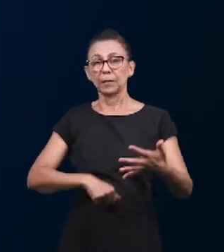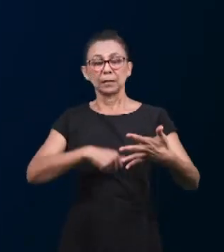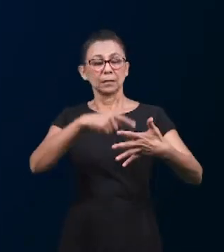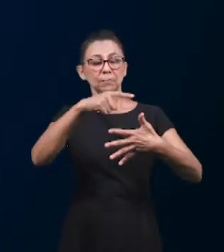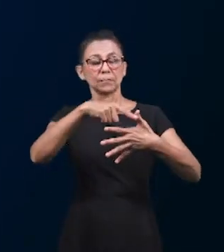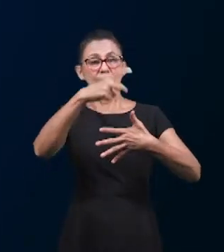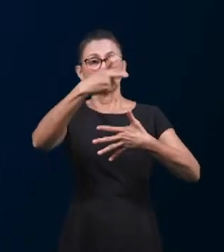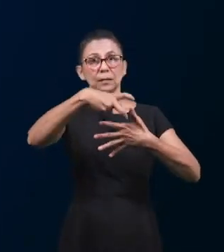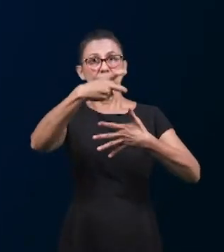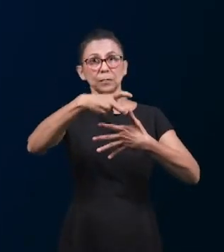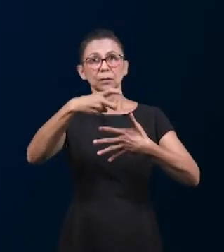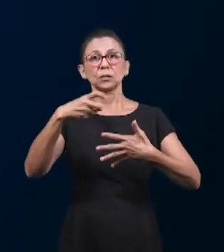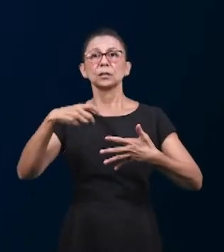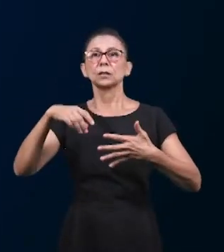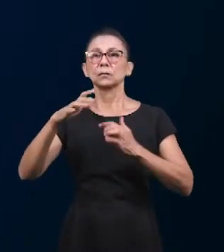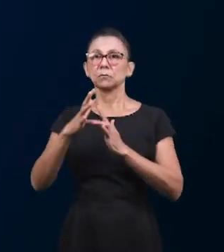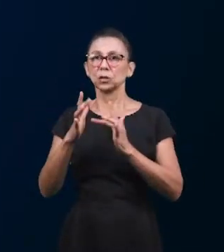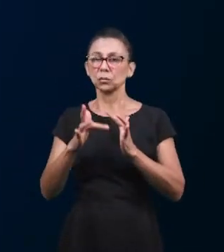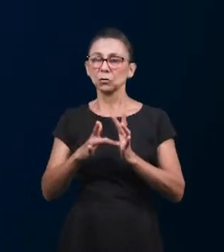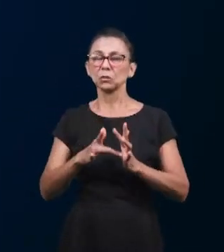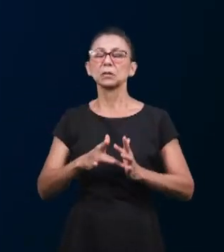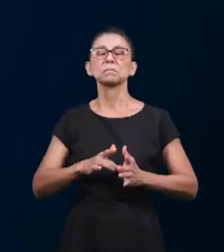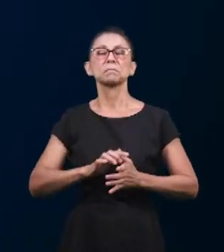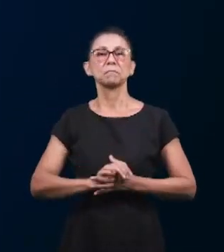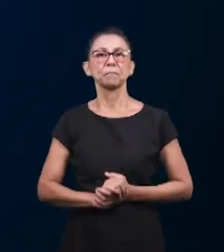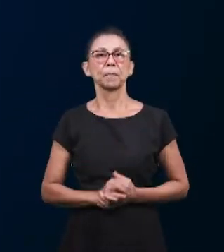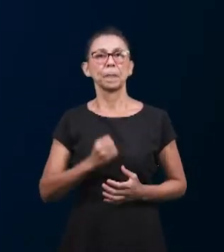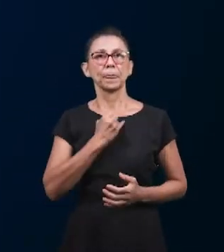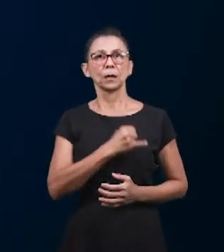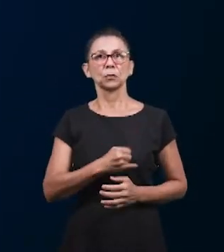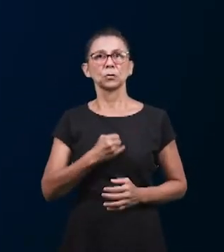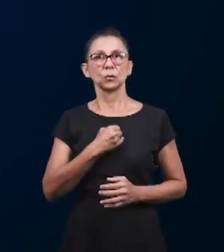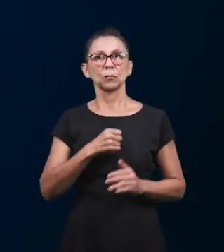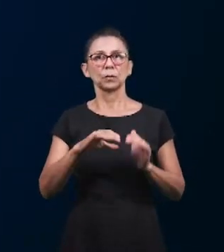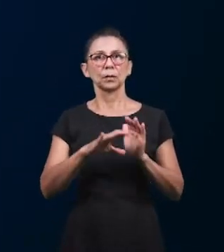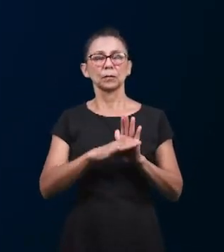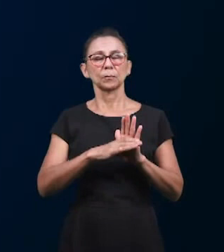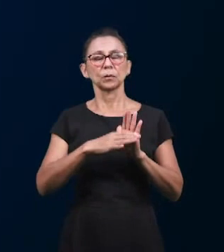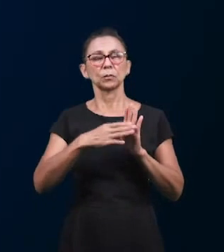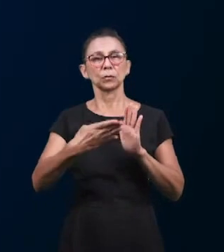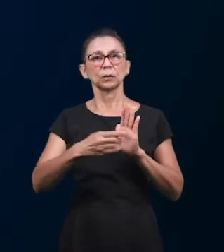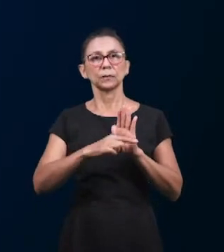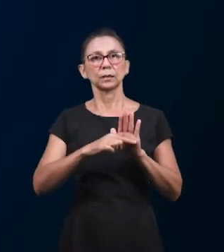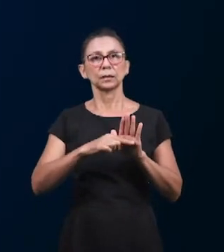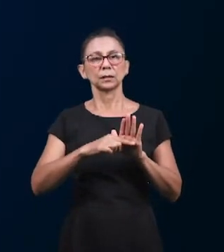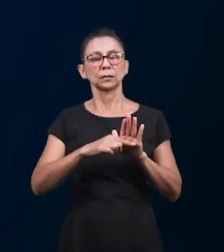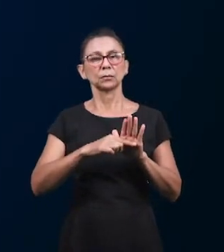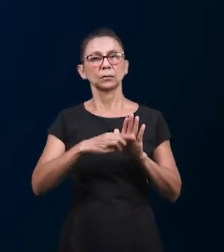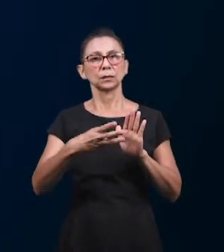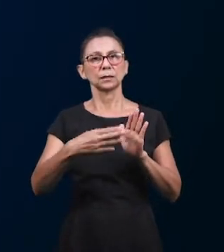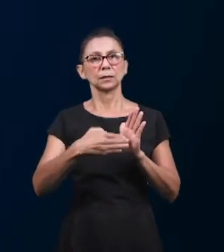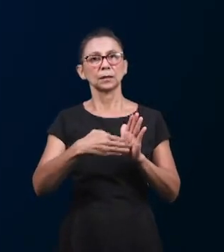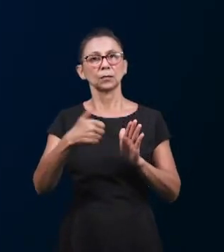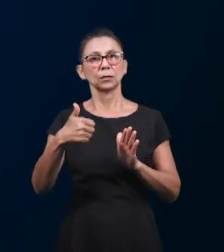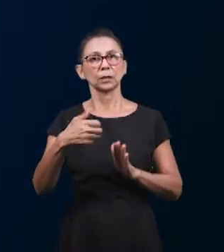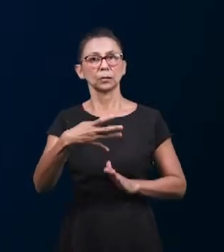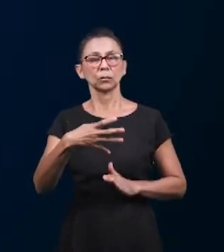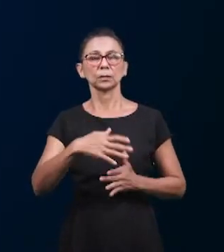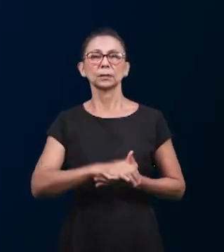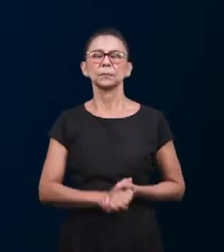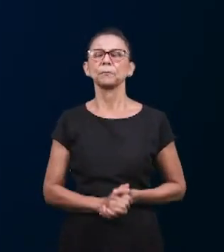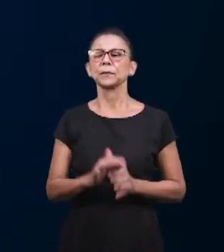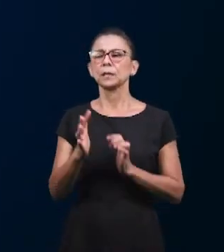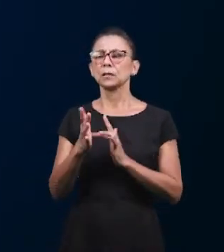E podemos ver isso no livro de João, no capítulo 4, versículo 13 e 14, que diz, Jesus respondeu e